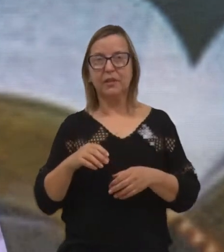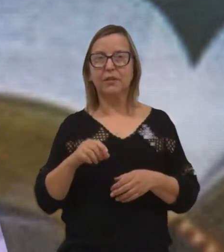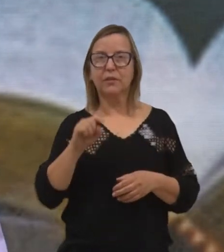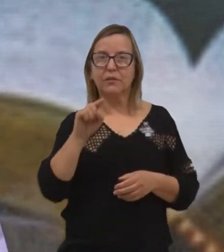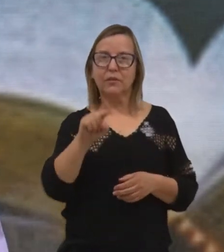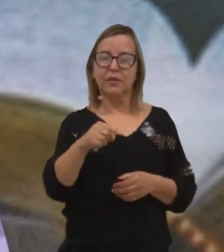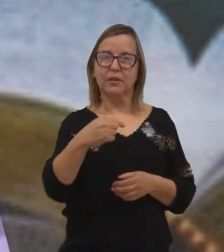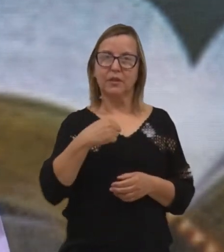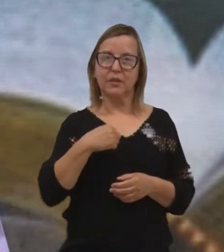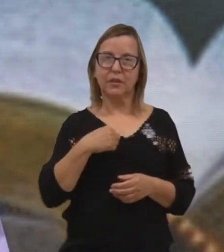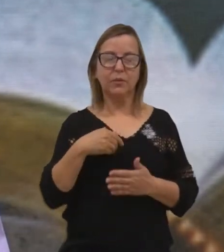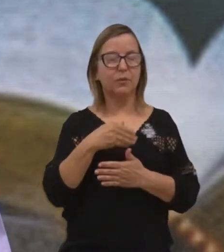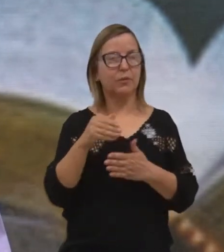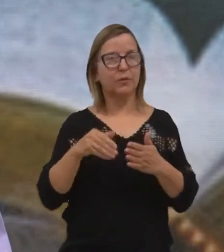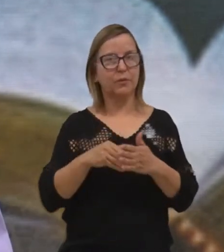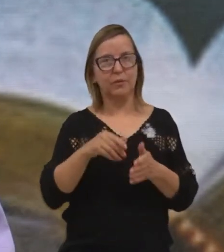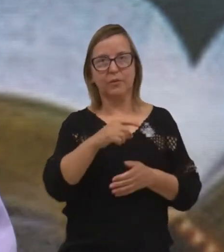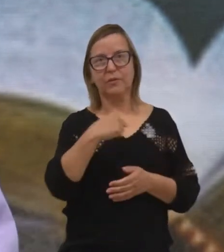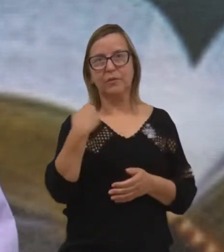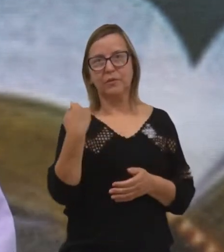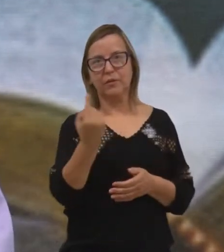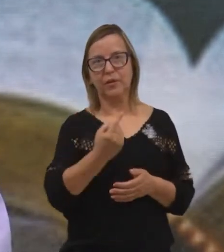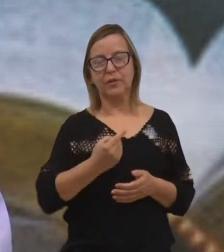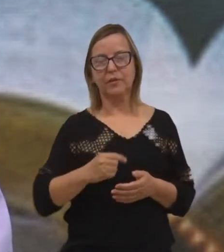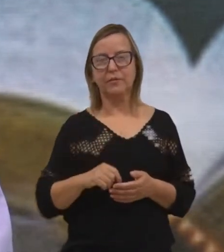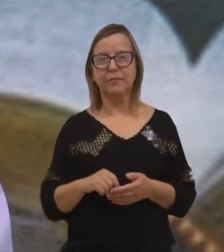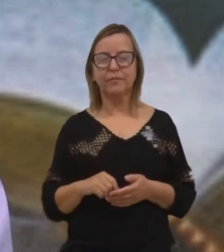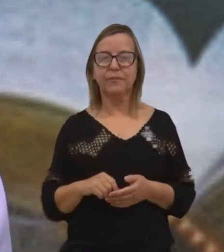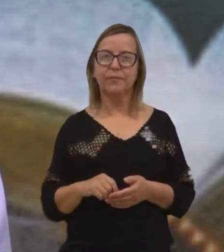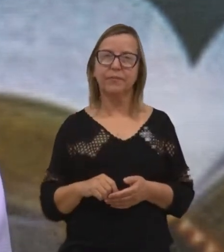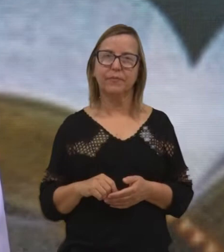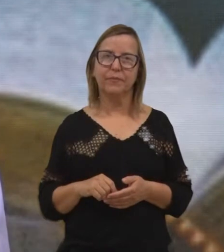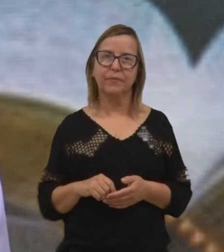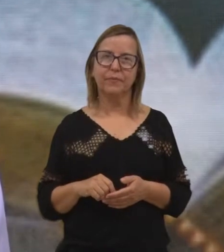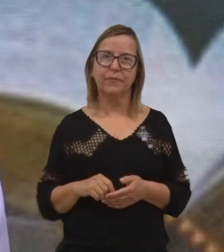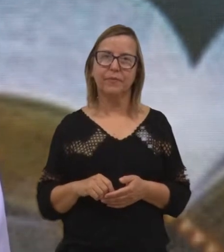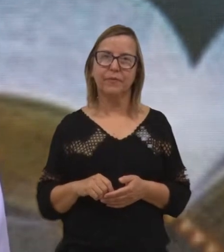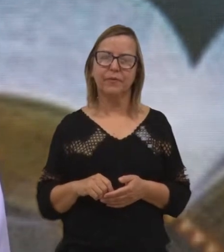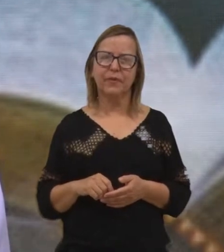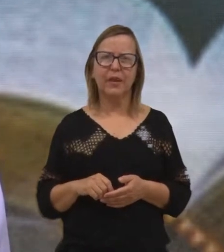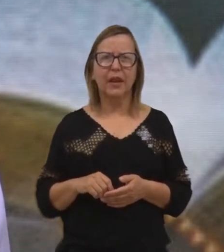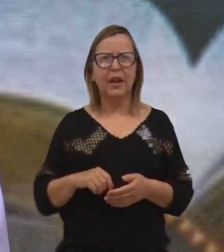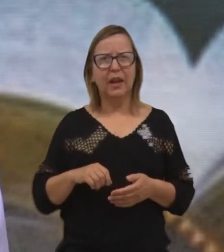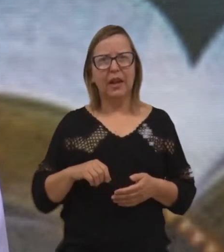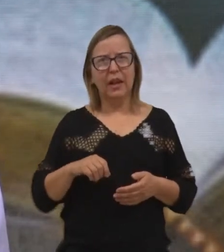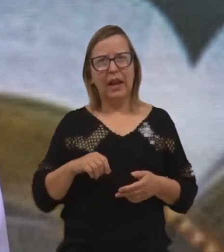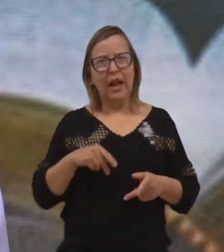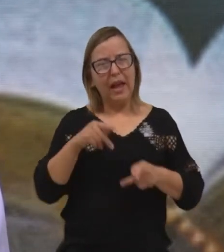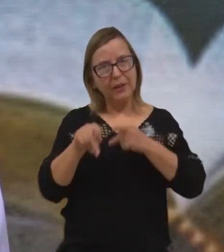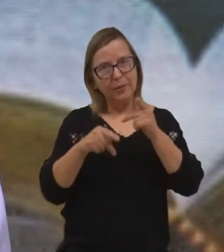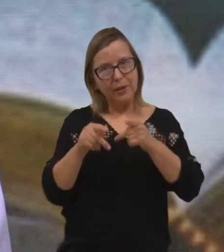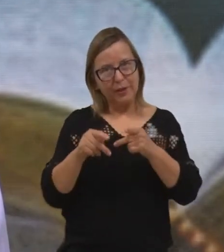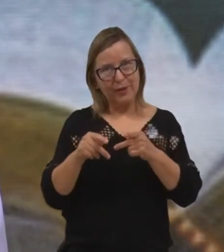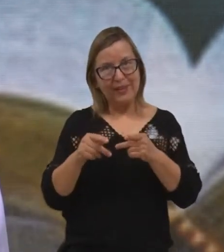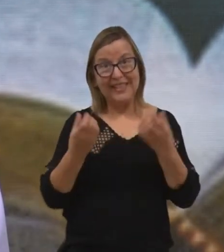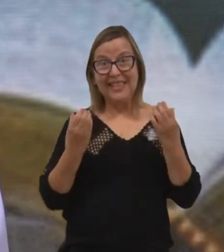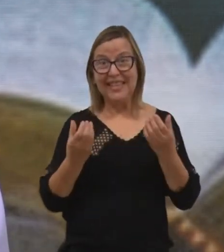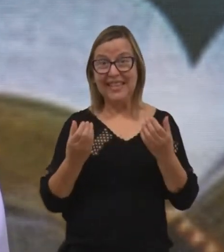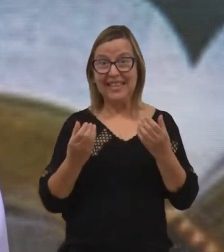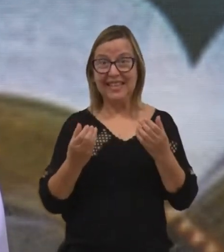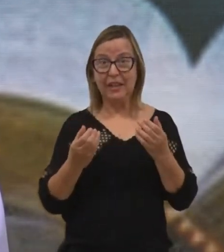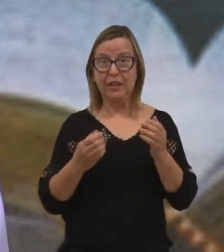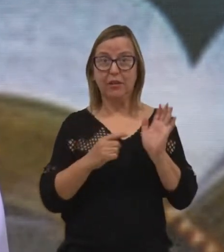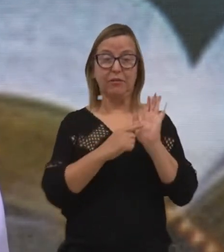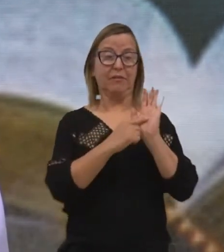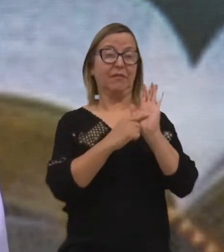aqui, não é? E será que os que buscam ser reconhecidos como ministros